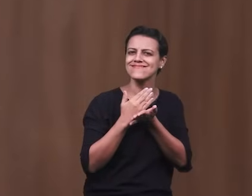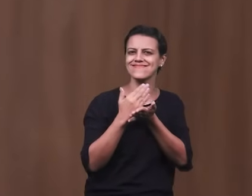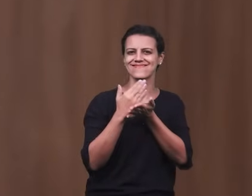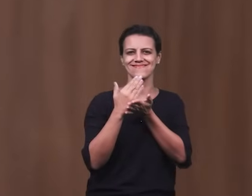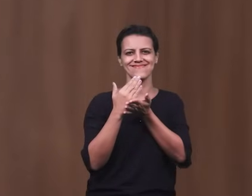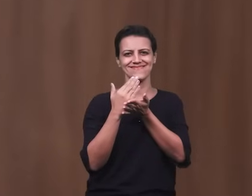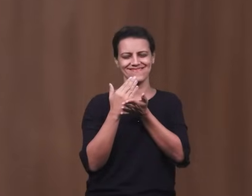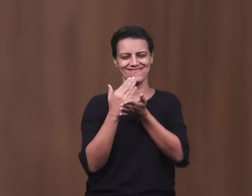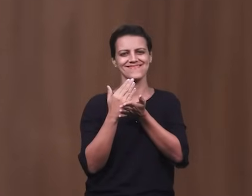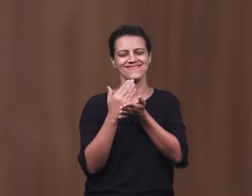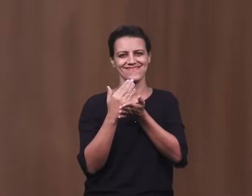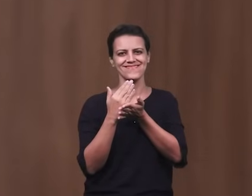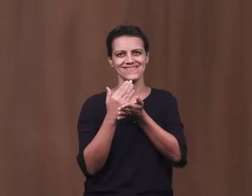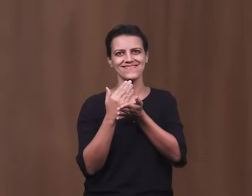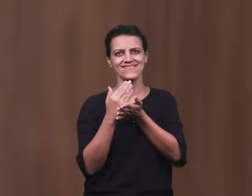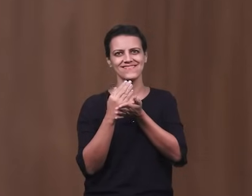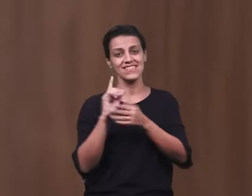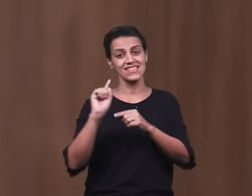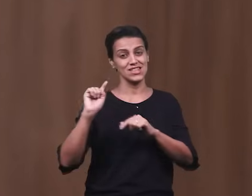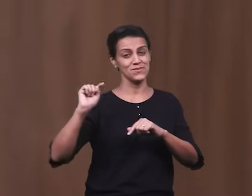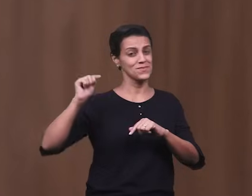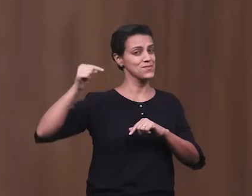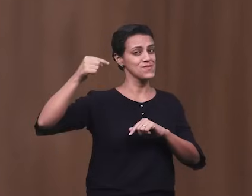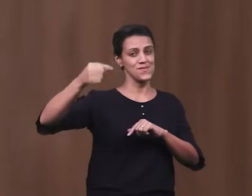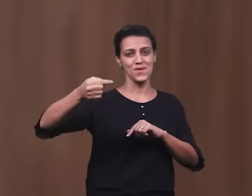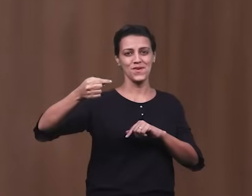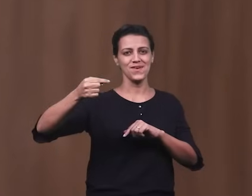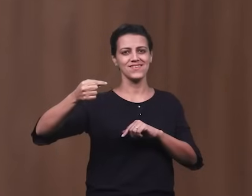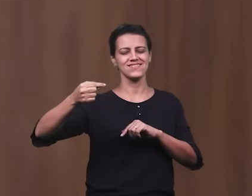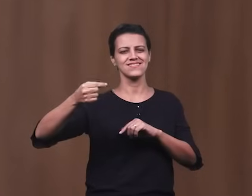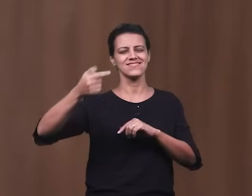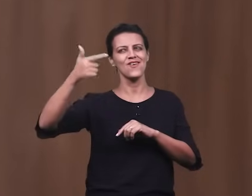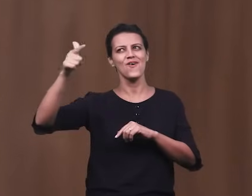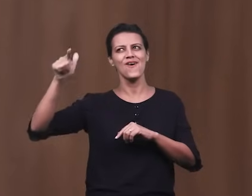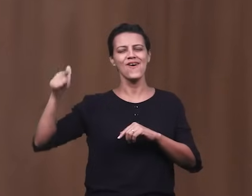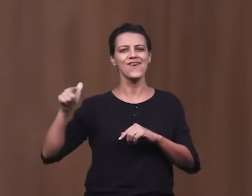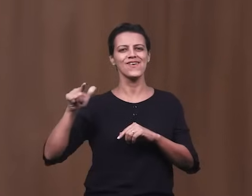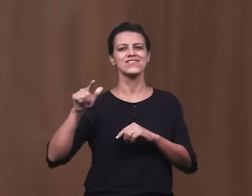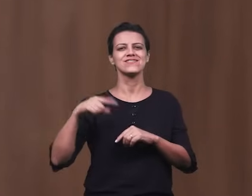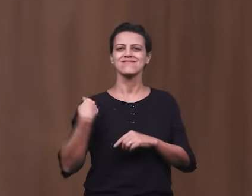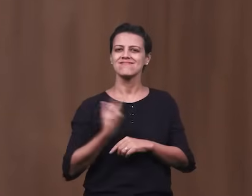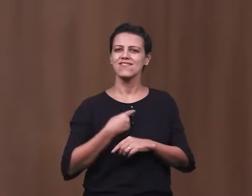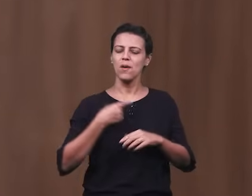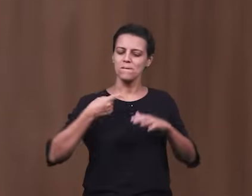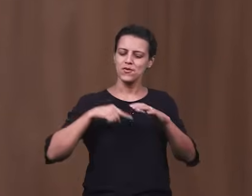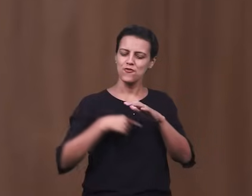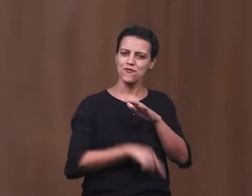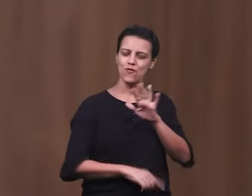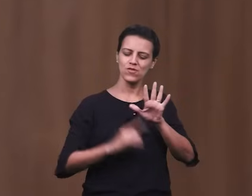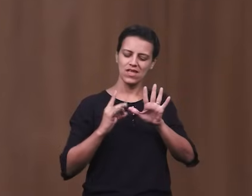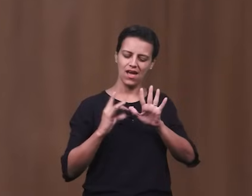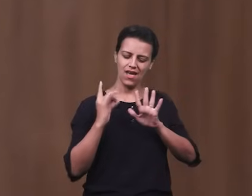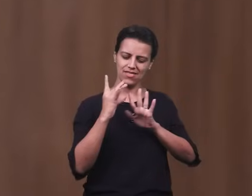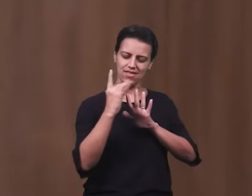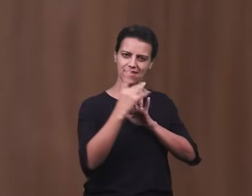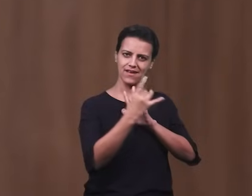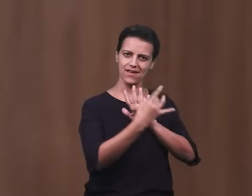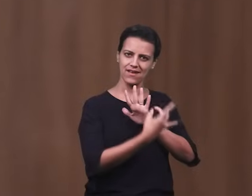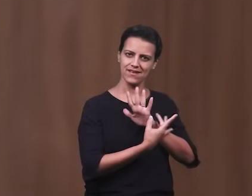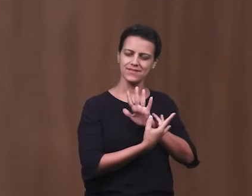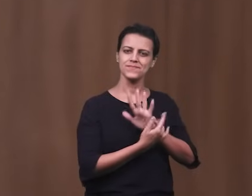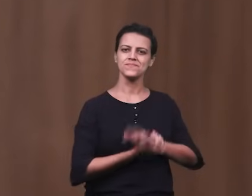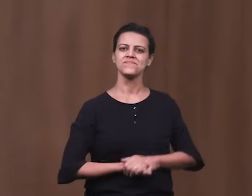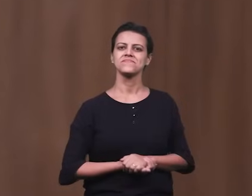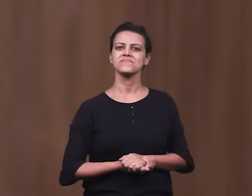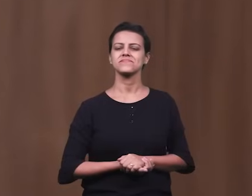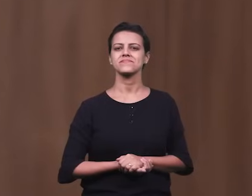dando a oportunidade para que, em episódios futuros, possamos discutir de uma forma mais profunda a respeito desse assunto.